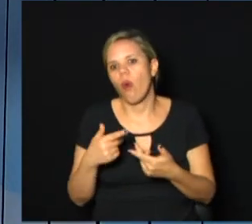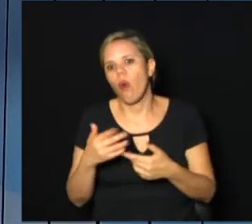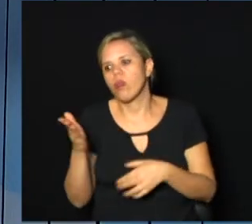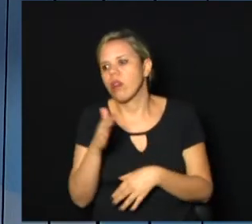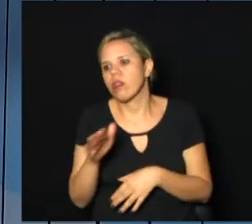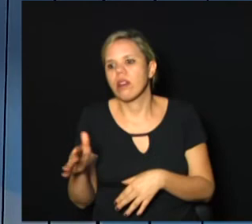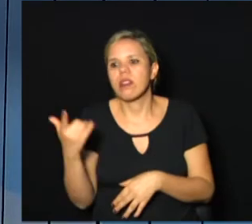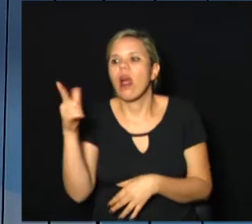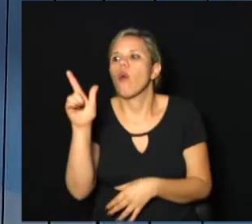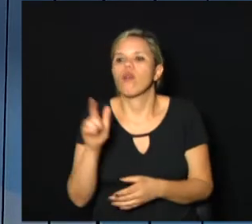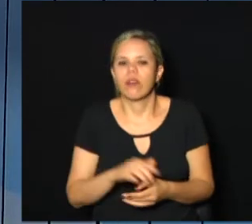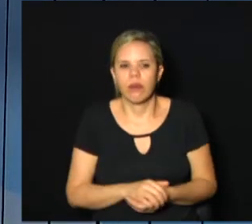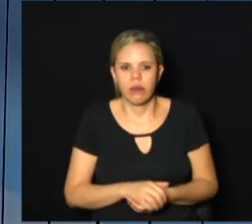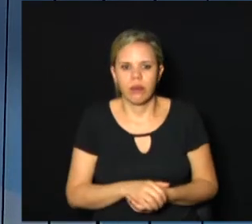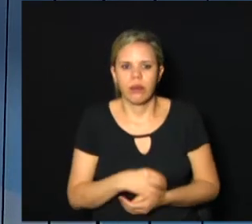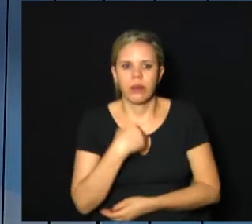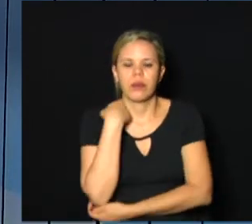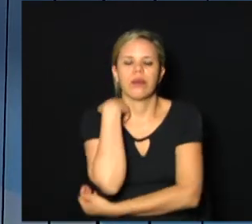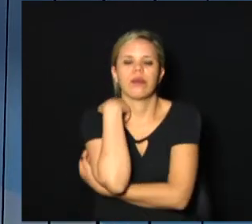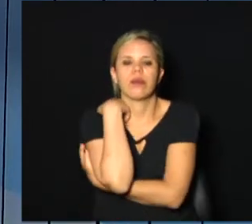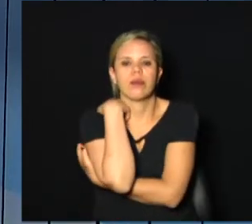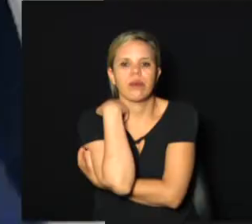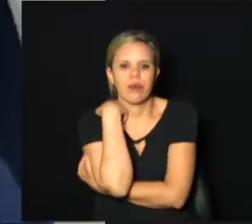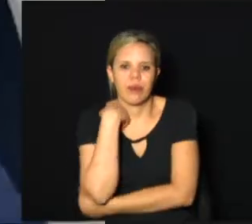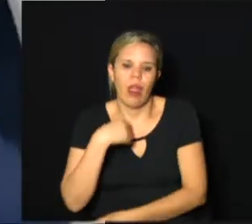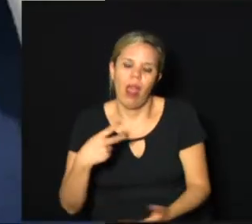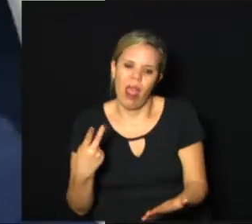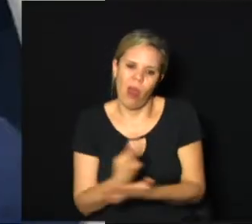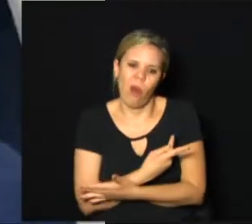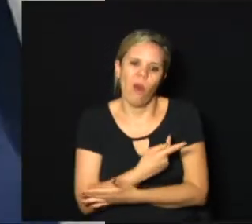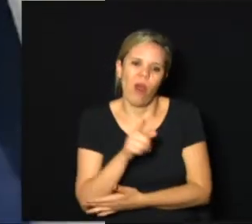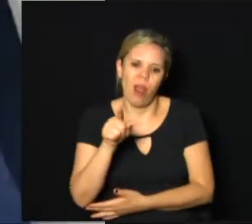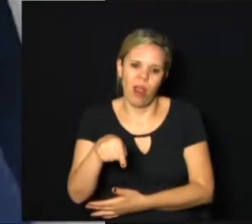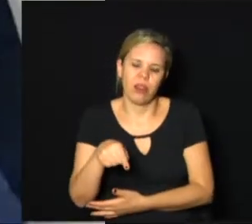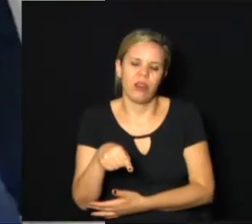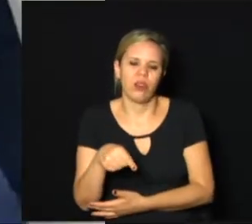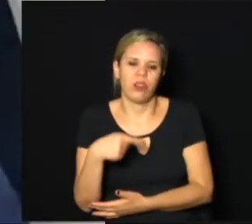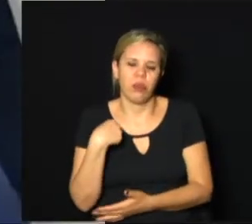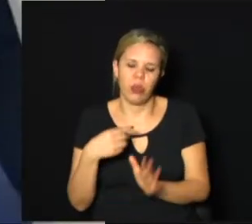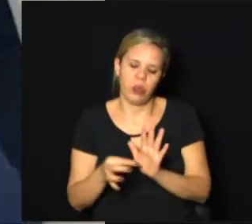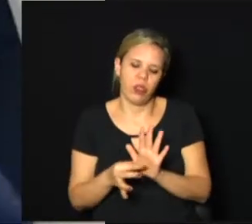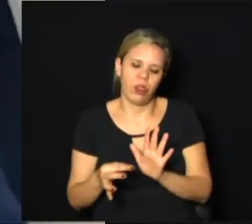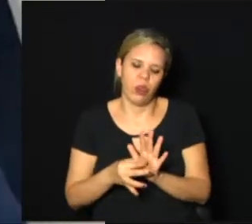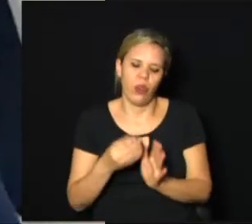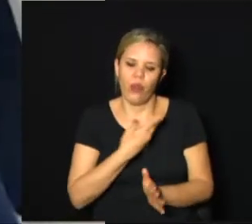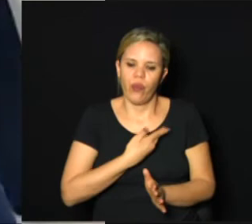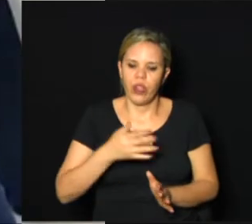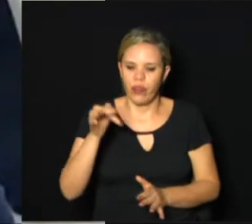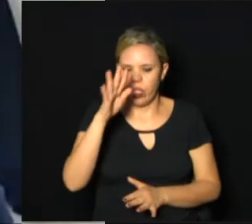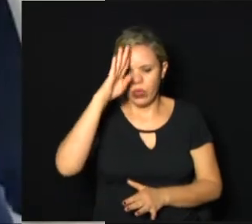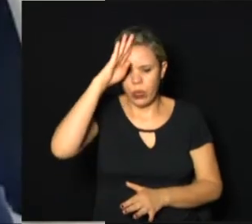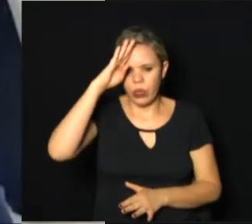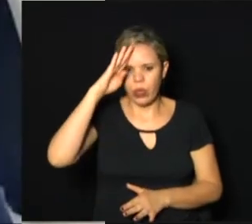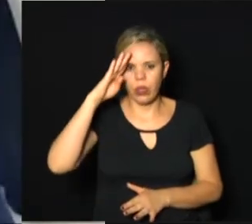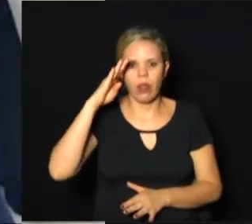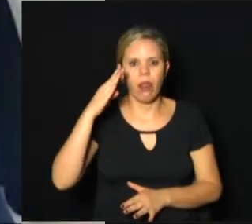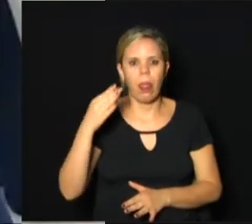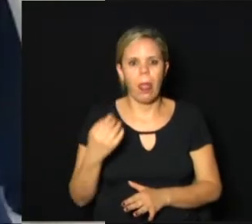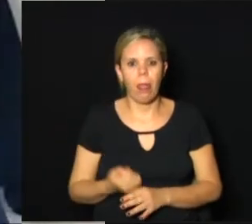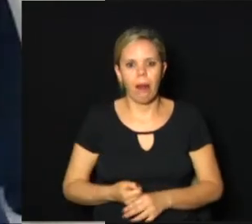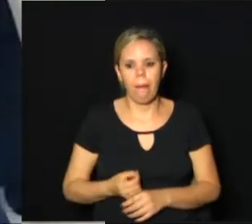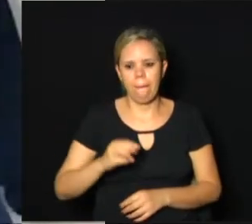anulasse a outra. Foi um grande erro, na minha opinião, um erro do governo federal, né? Um erro do Jair Bolsonaro que